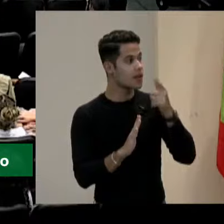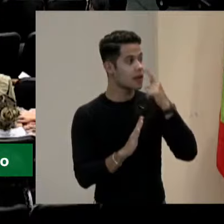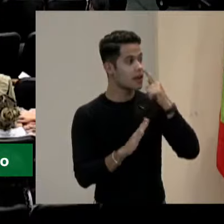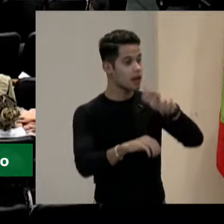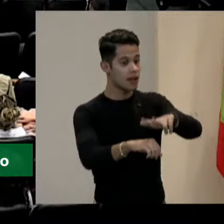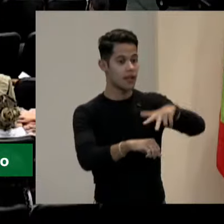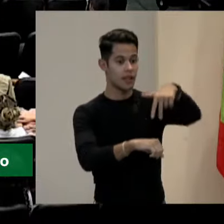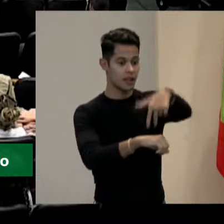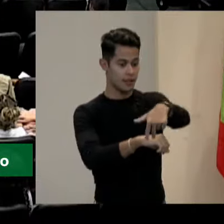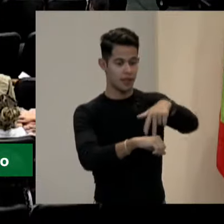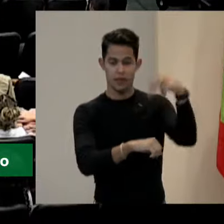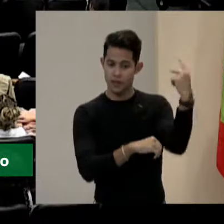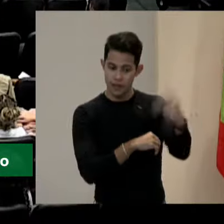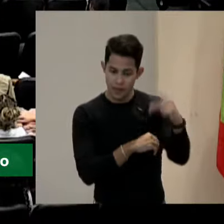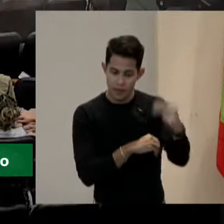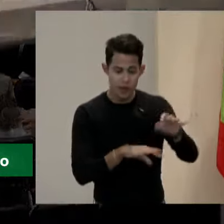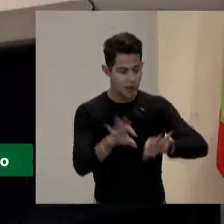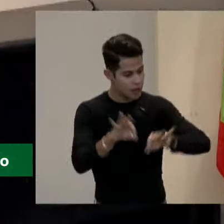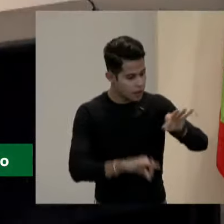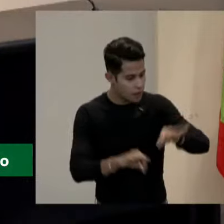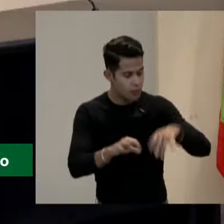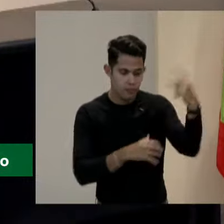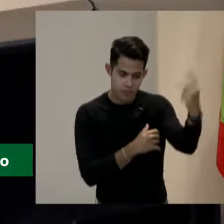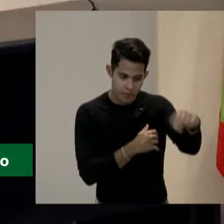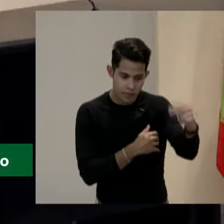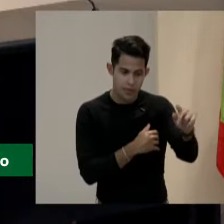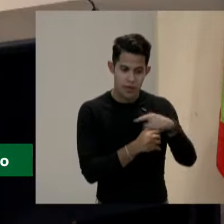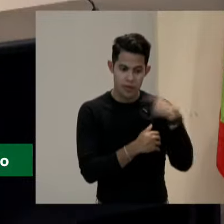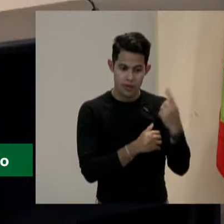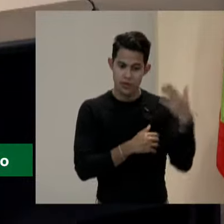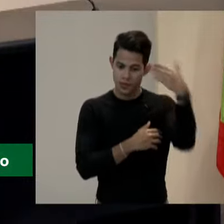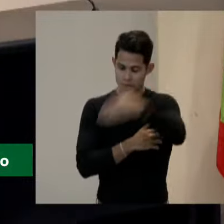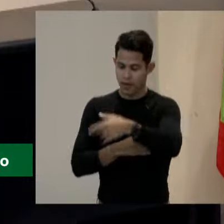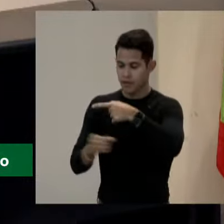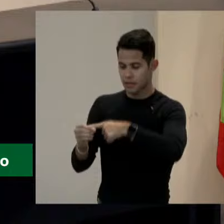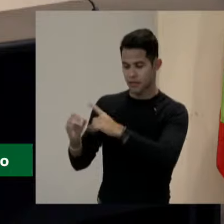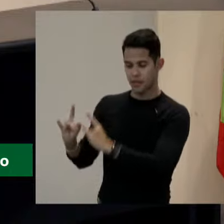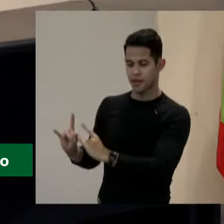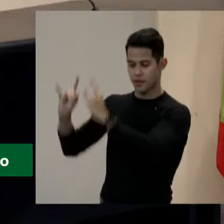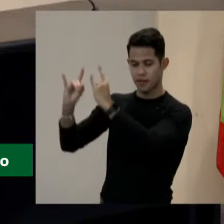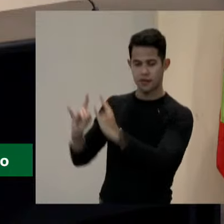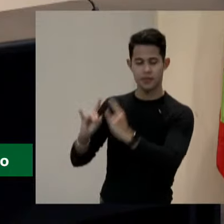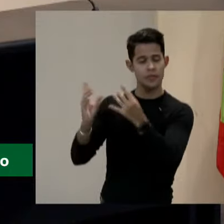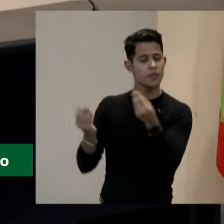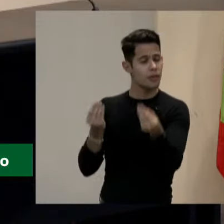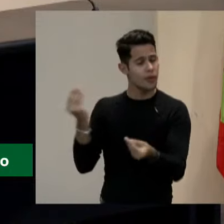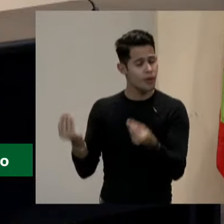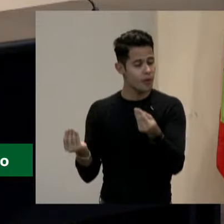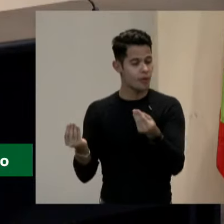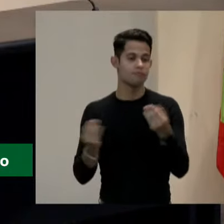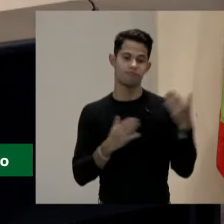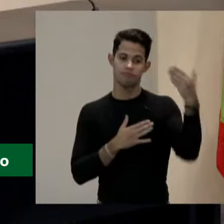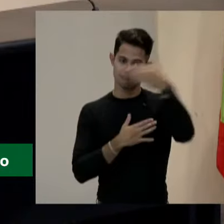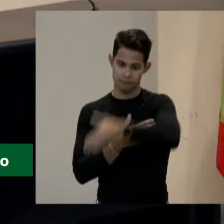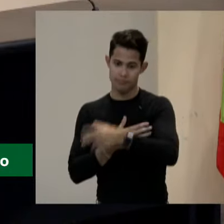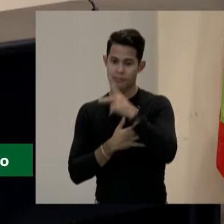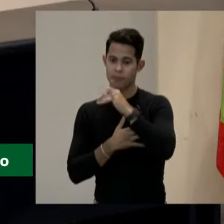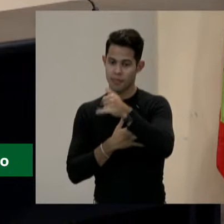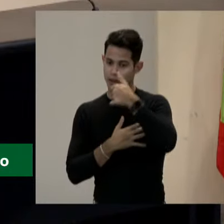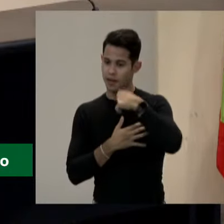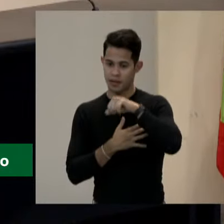Tião, arruma aí, que nós vamos para a cidade grande. Como assim, mãe? Seu pai vai. Nós vamos para a